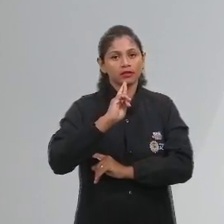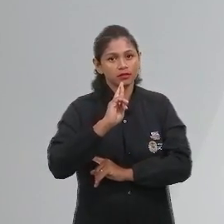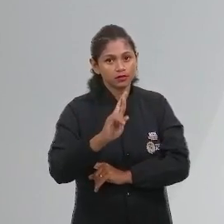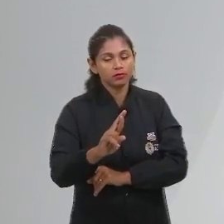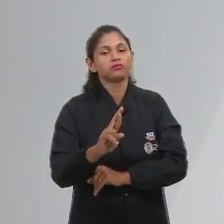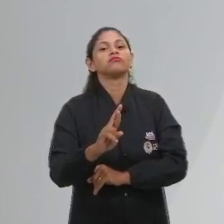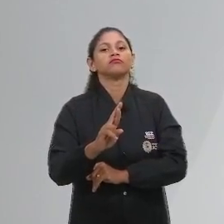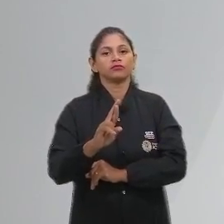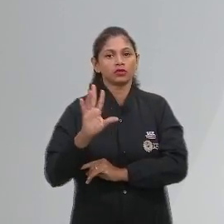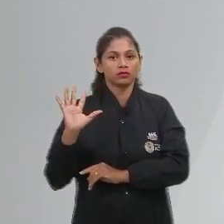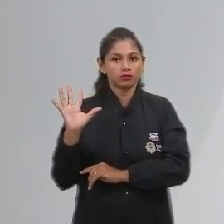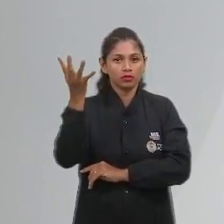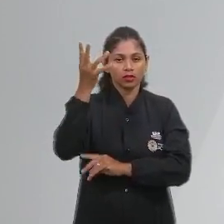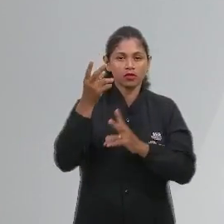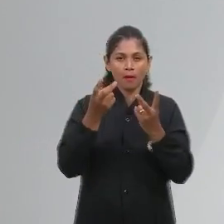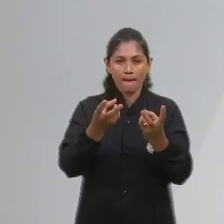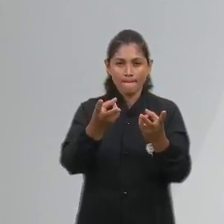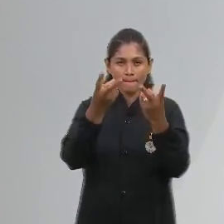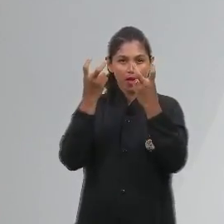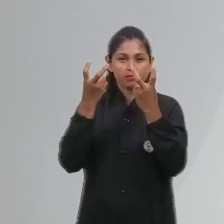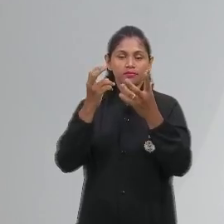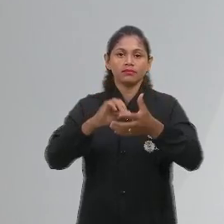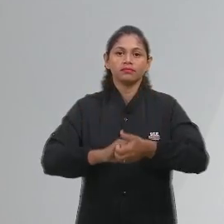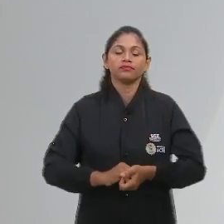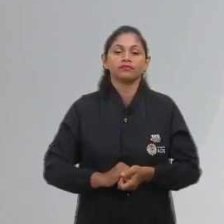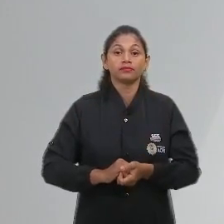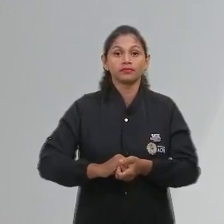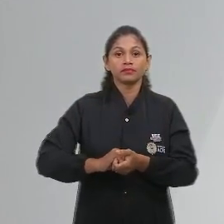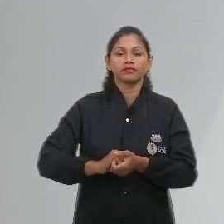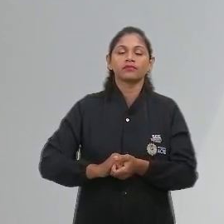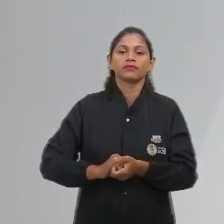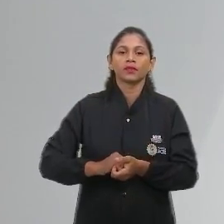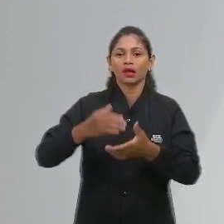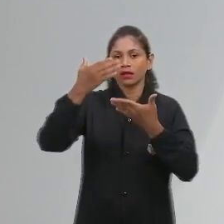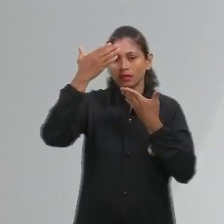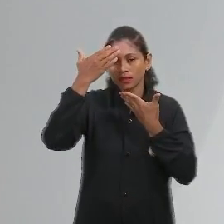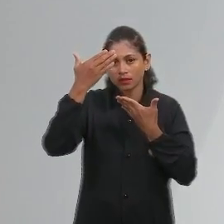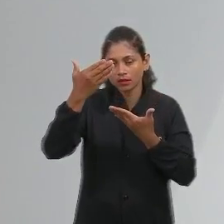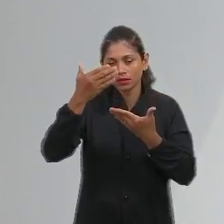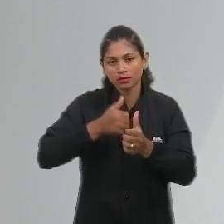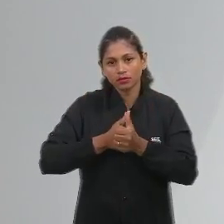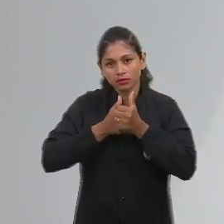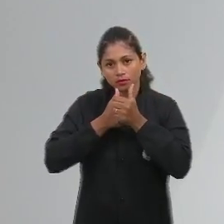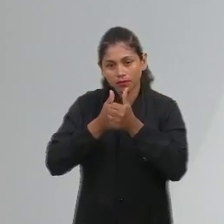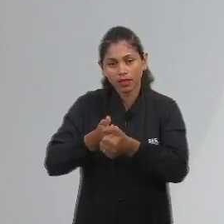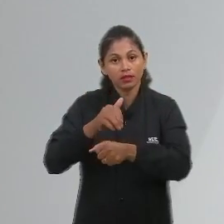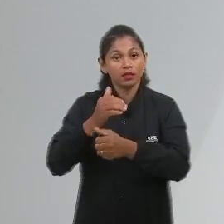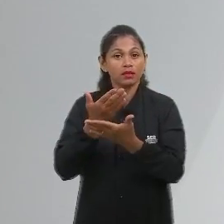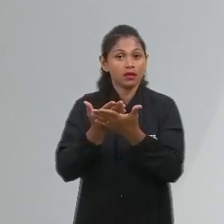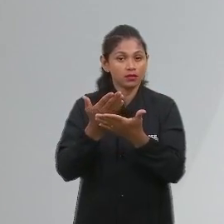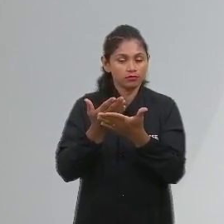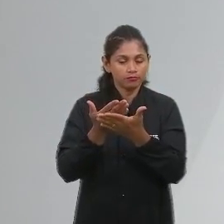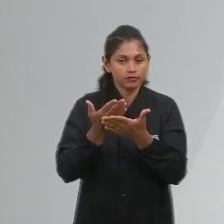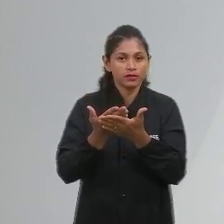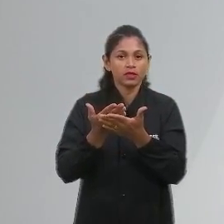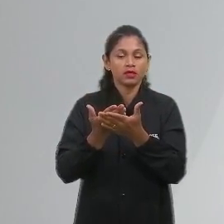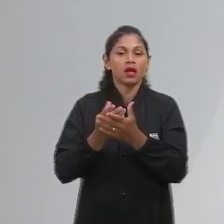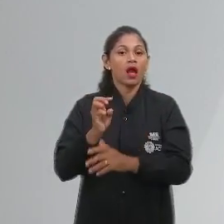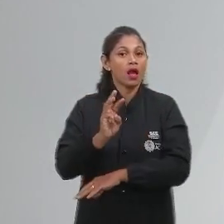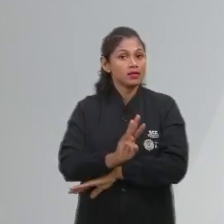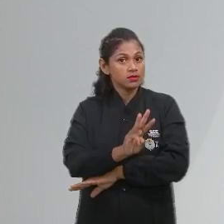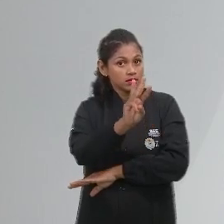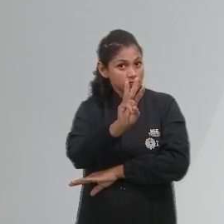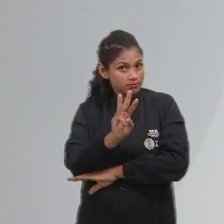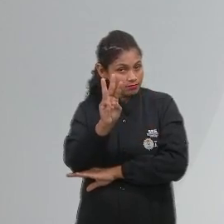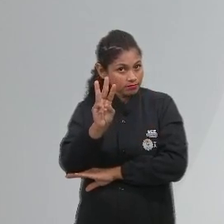do fenômeno que chamou a sua atenção. Eu agradeço o fato de você ter acompanhado esta videoaula e não deixe de acessar